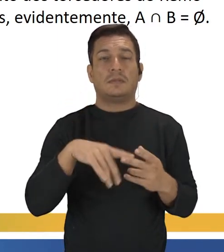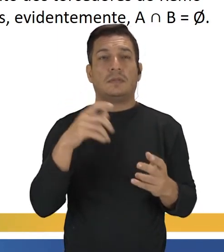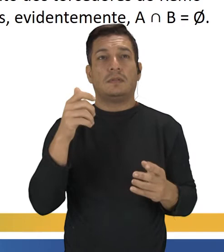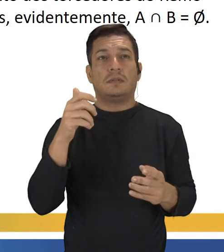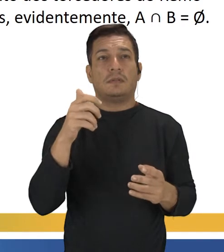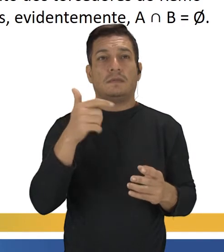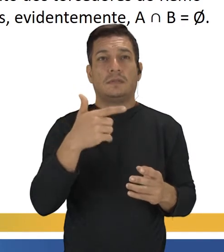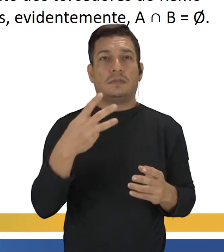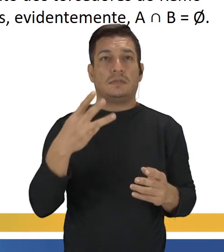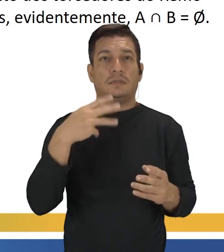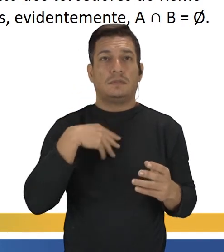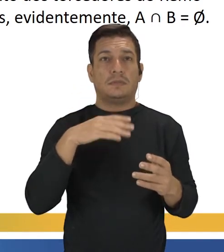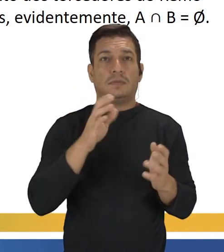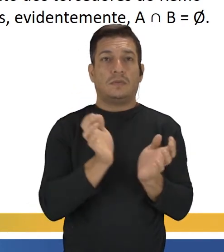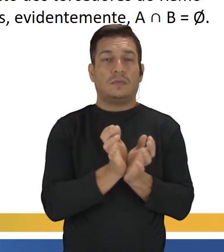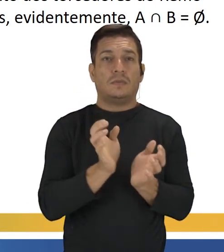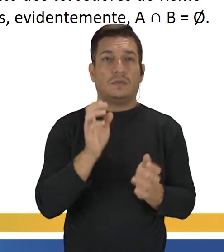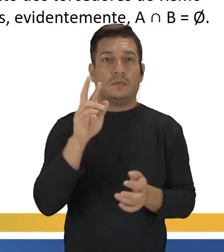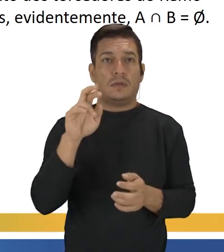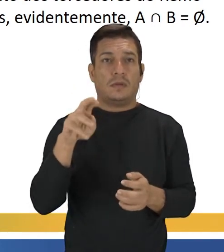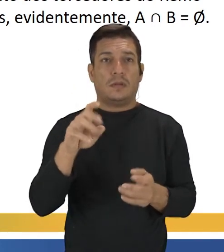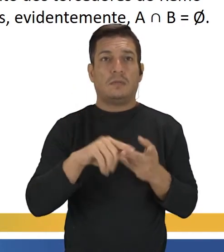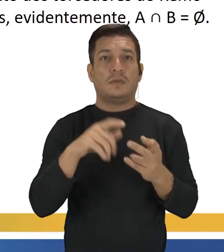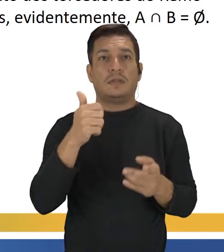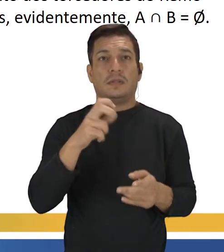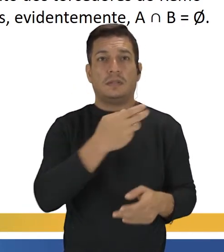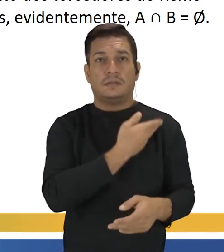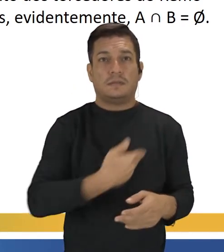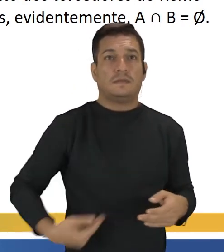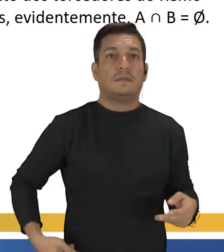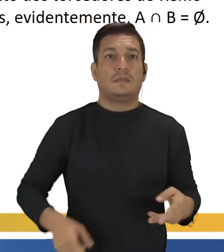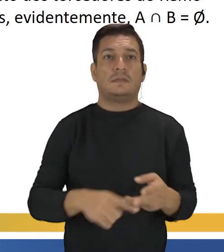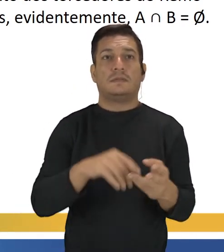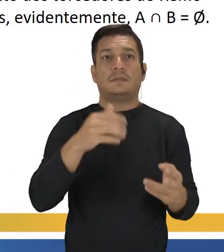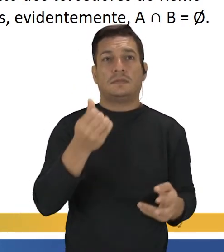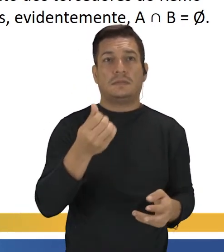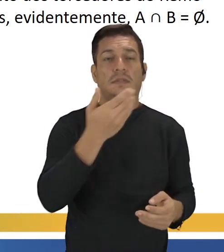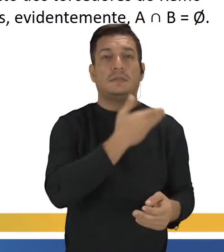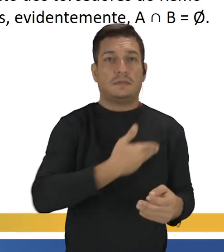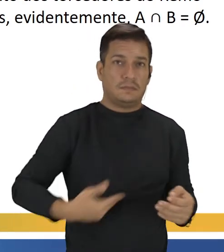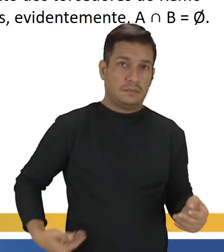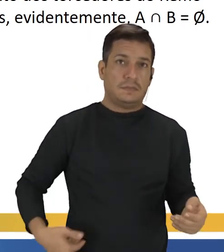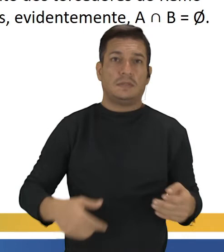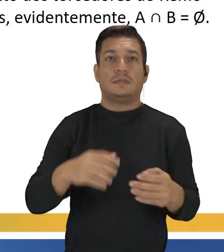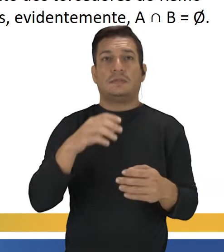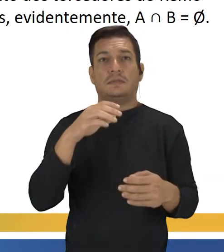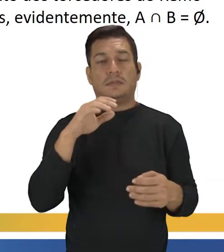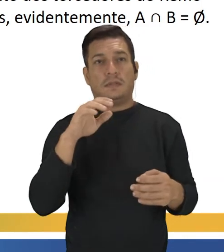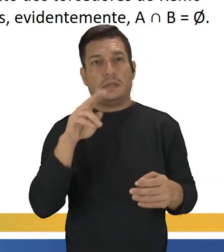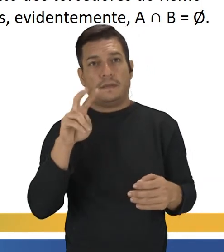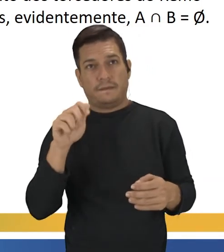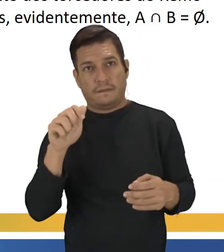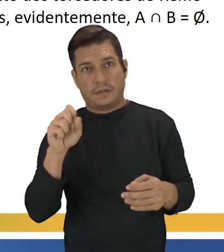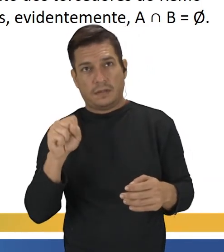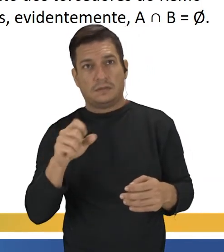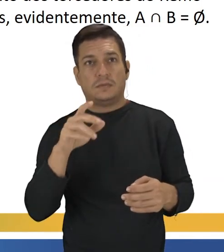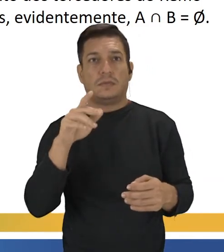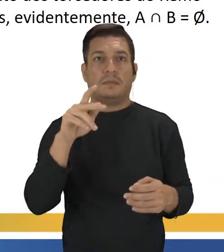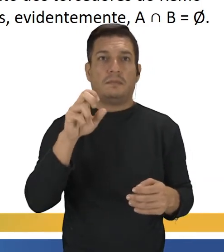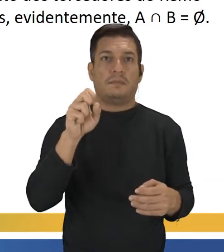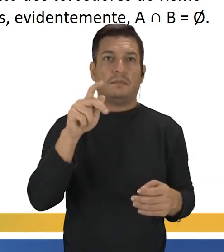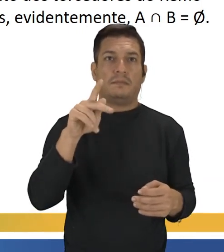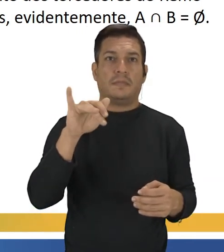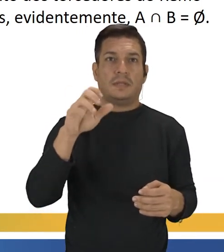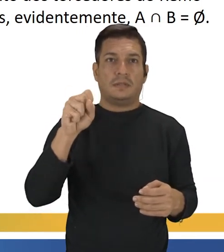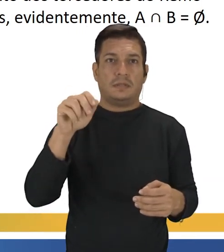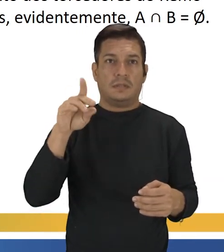Clube de Regatas Vasco da Gama. Só que eu tenho 6 que torcem pelo Paysandu e Vasco e 5 que torcem pelo Vasco e pelo Remo. Não